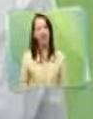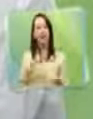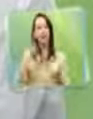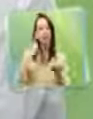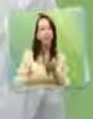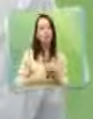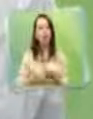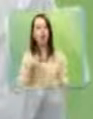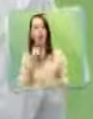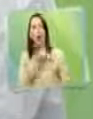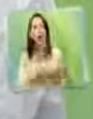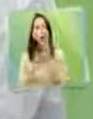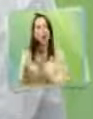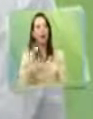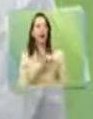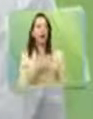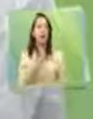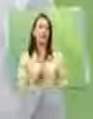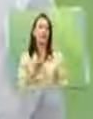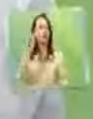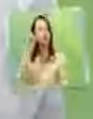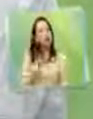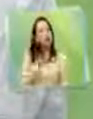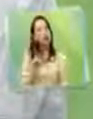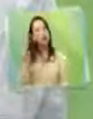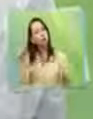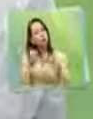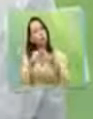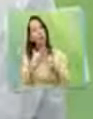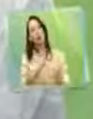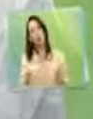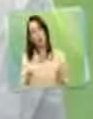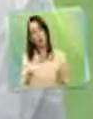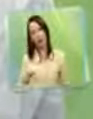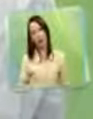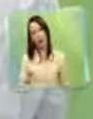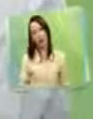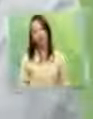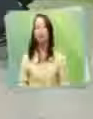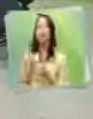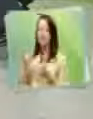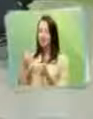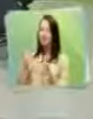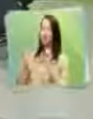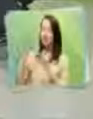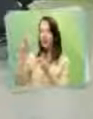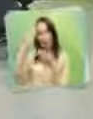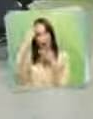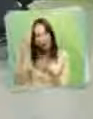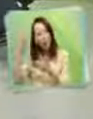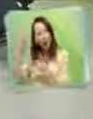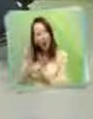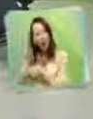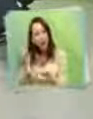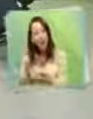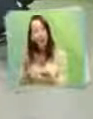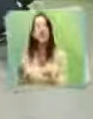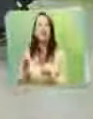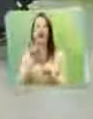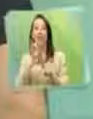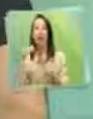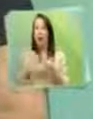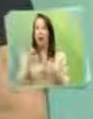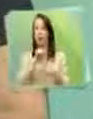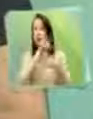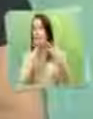estabelecer conquistas e direitos, etc., sem essa mediação do Estado. Ok, muito obrigada, professor Elvio. E antes